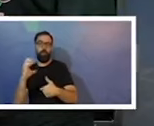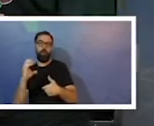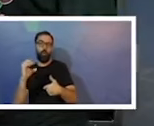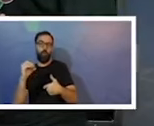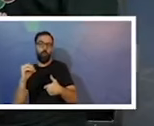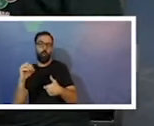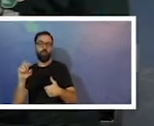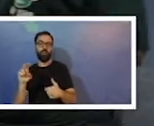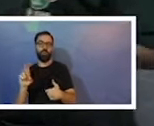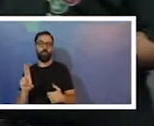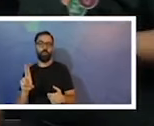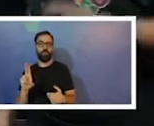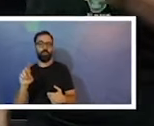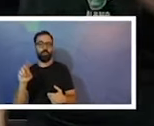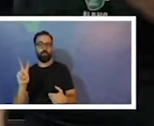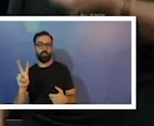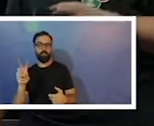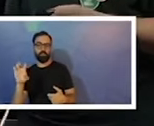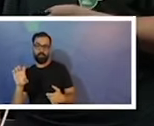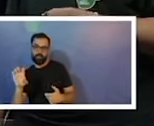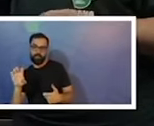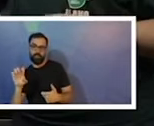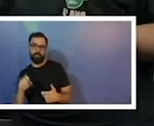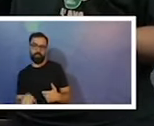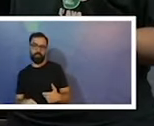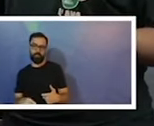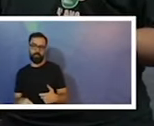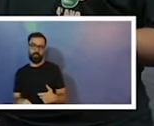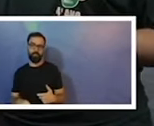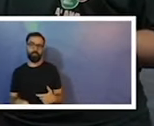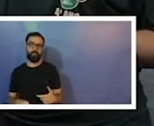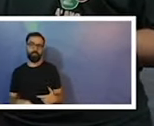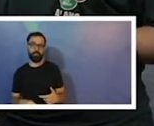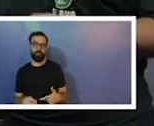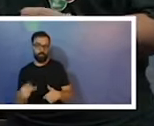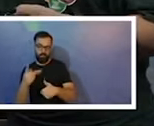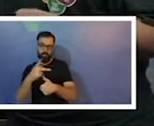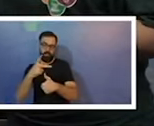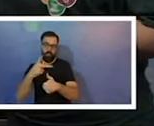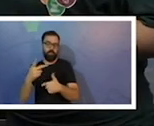casa. Então, primeiro, o produtor, nosso